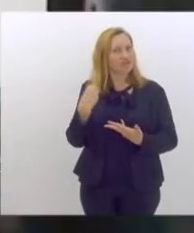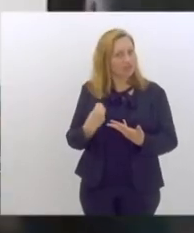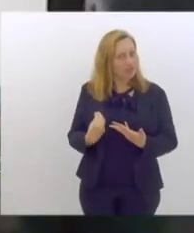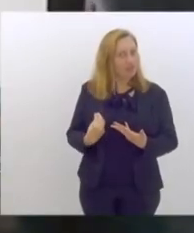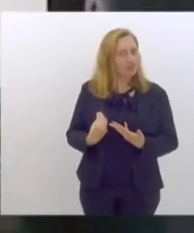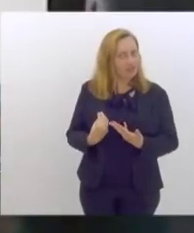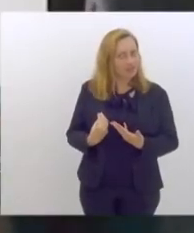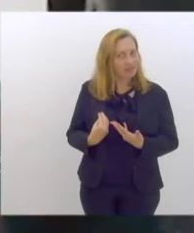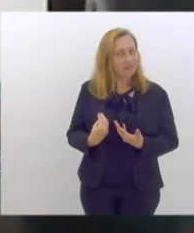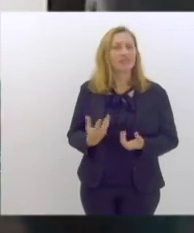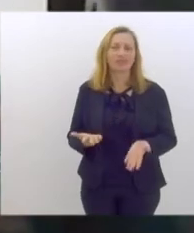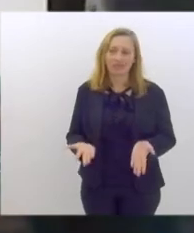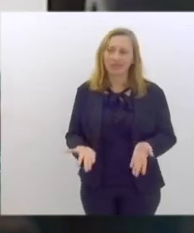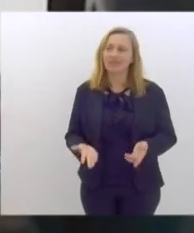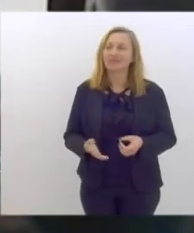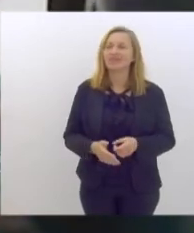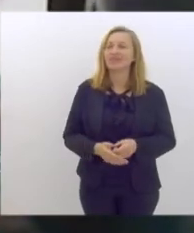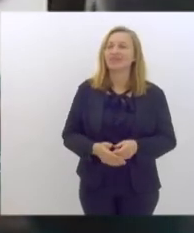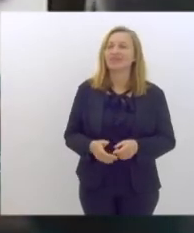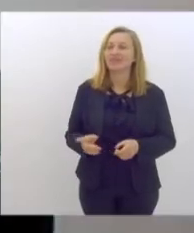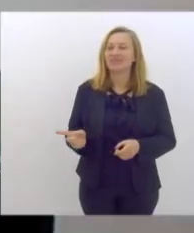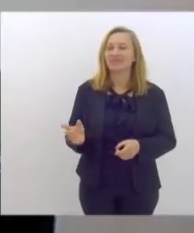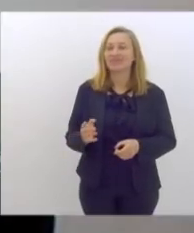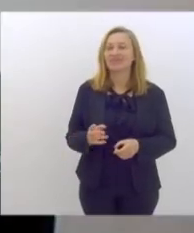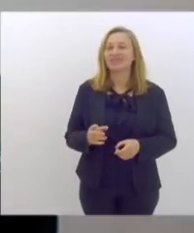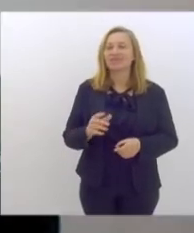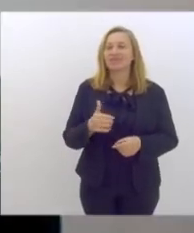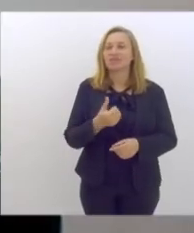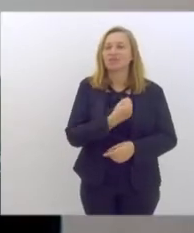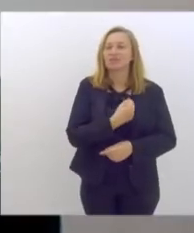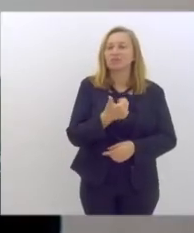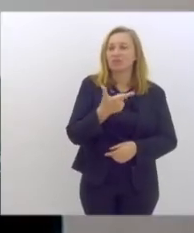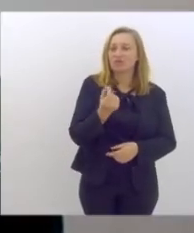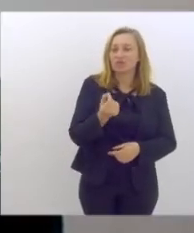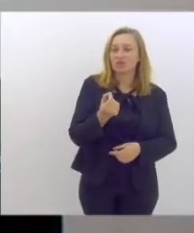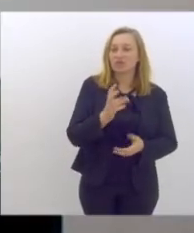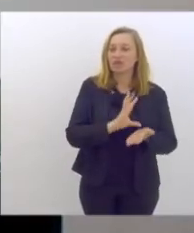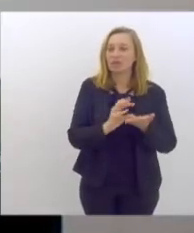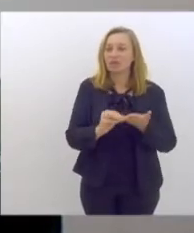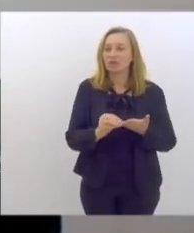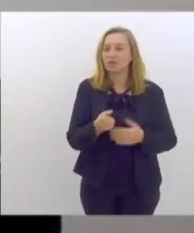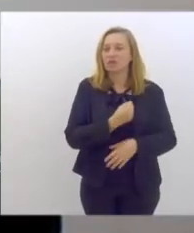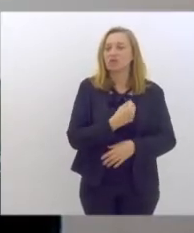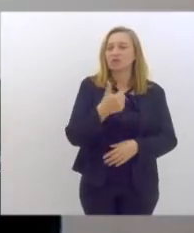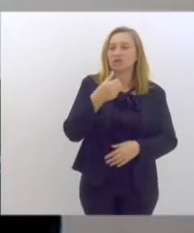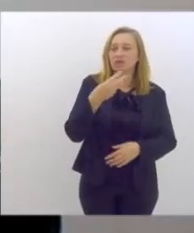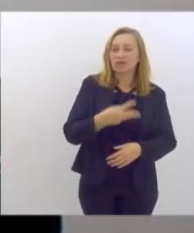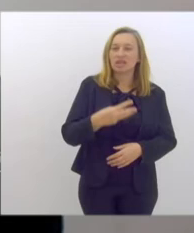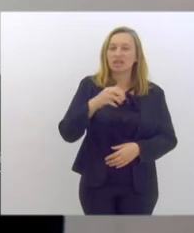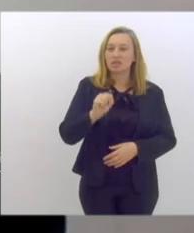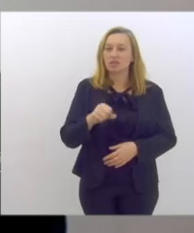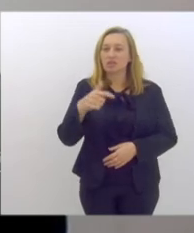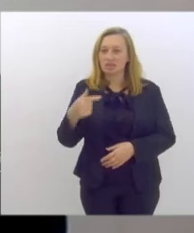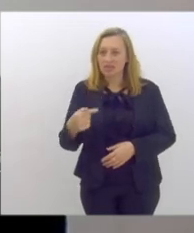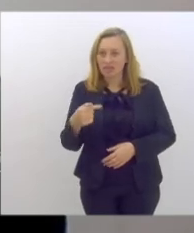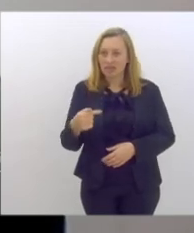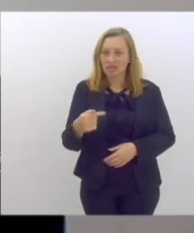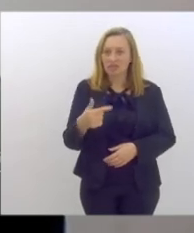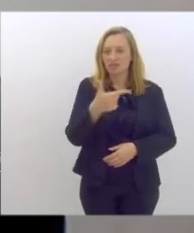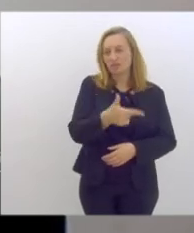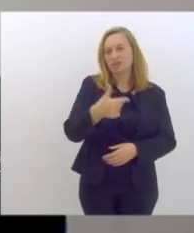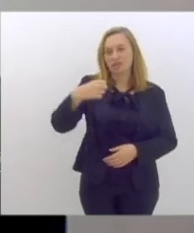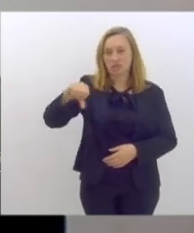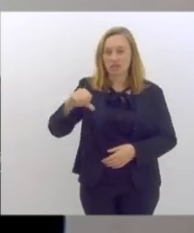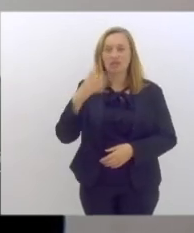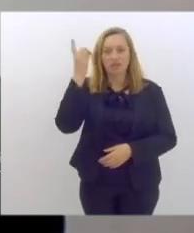mim a pena então bora número 20 da pauta projeto de lei nº 387 e